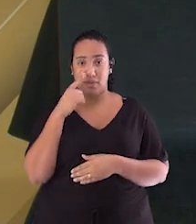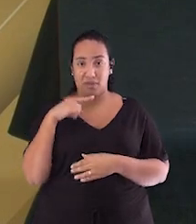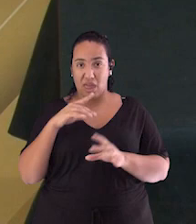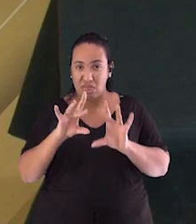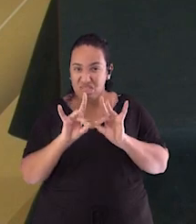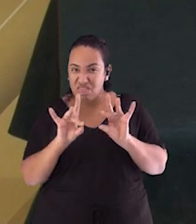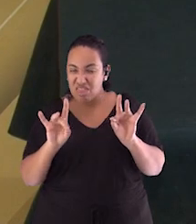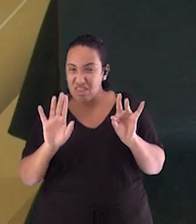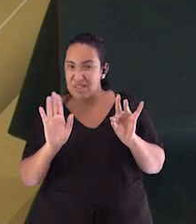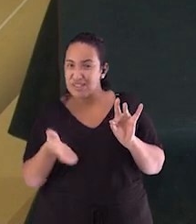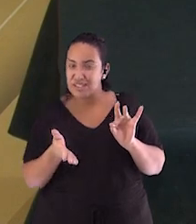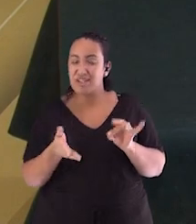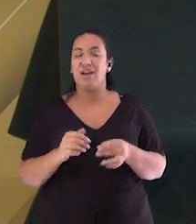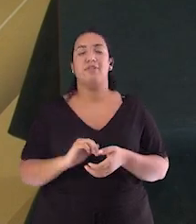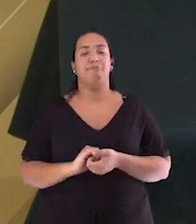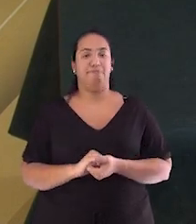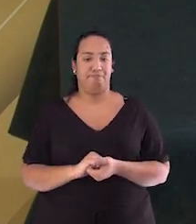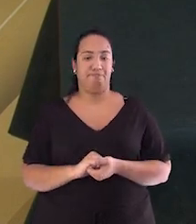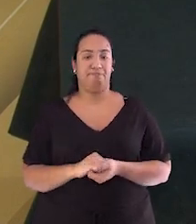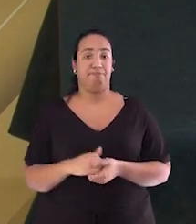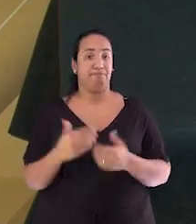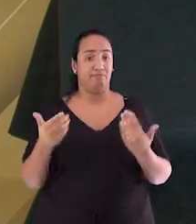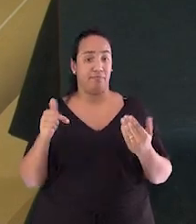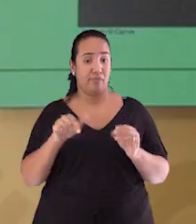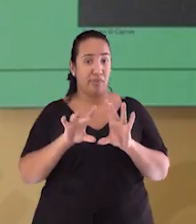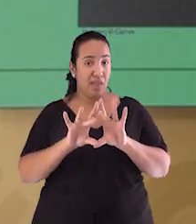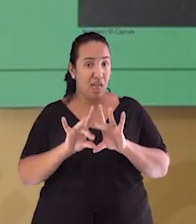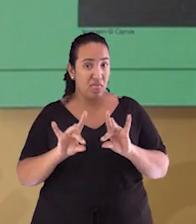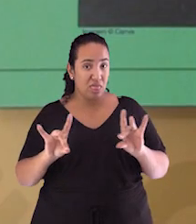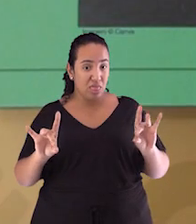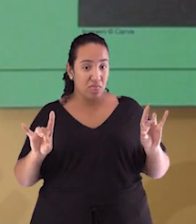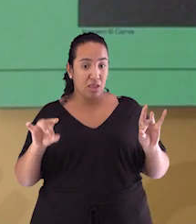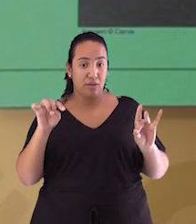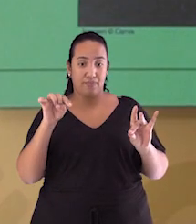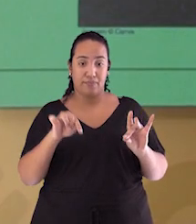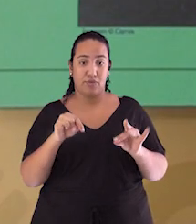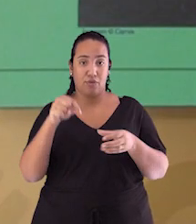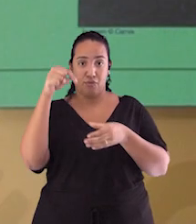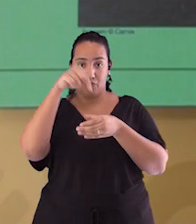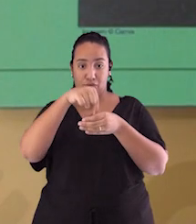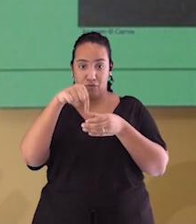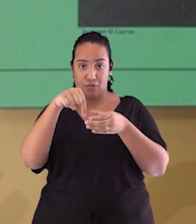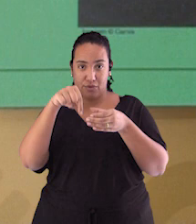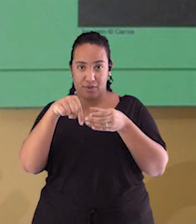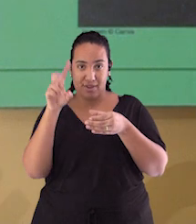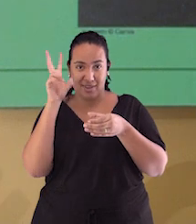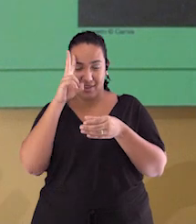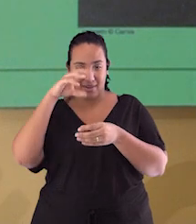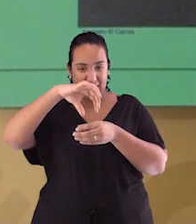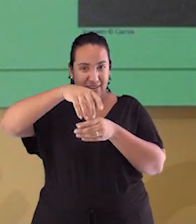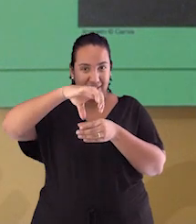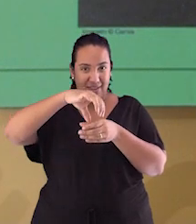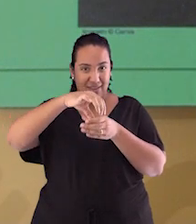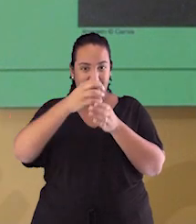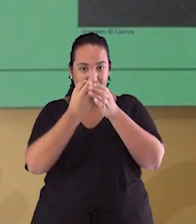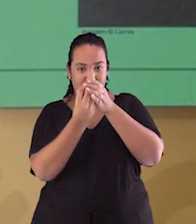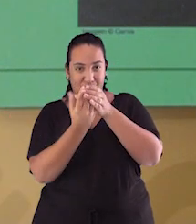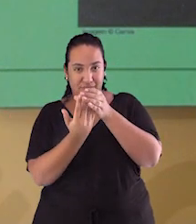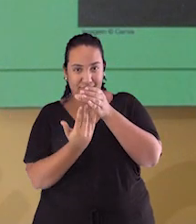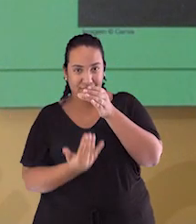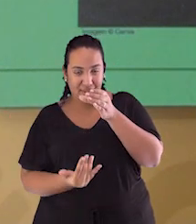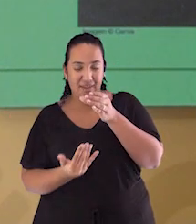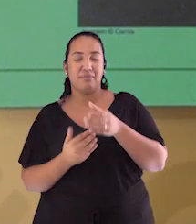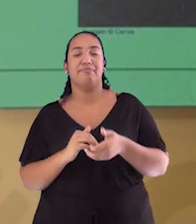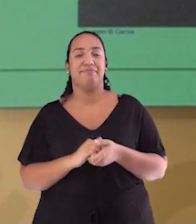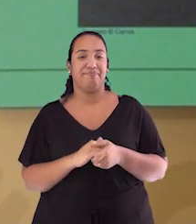tem um pouquinho de chorume aqui sendo produzido. Esse líquido irá descer através dos furinhos que fizemos na tampa. Você